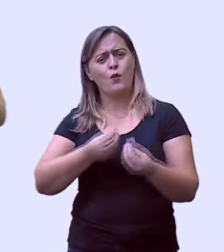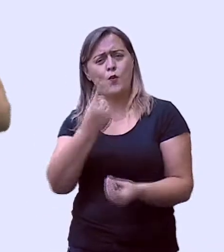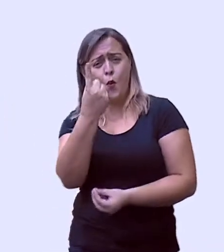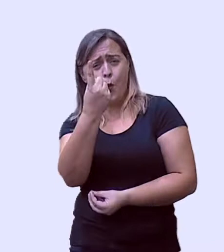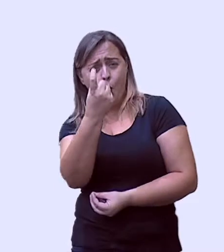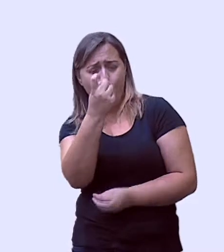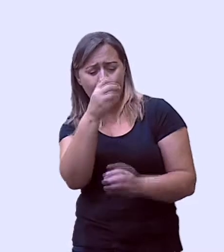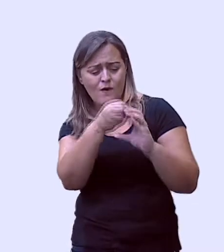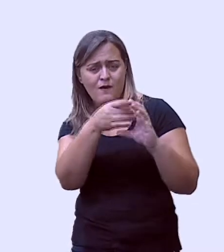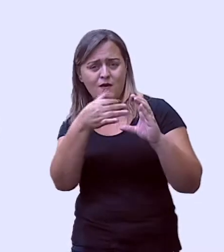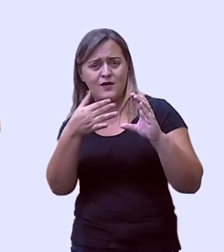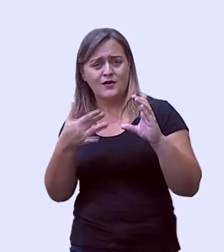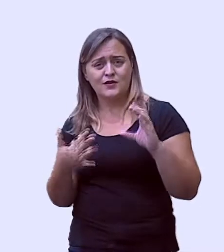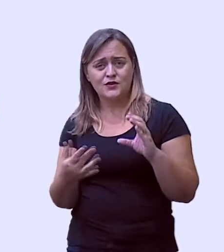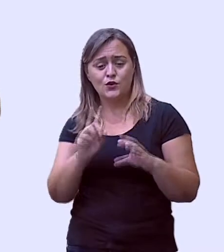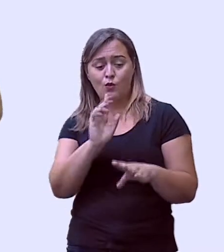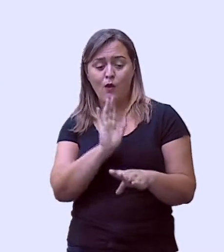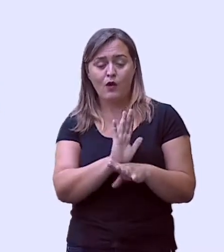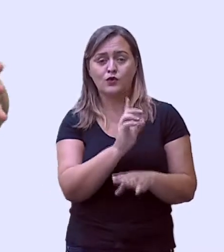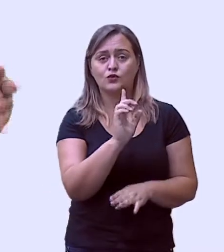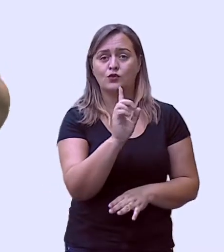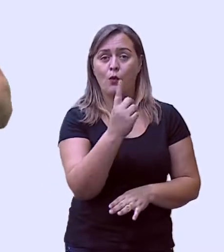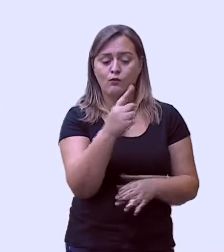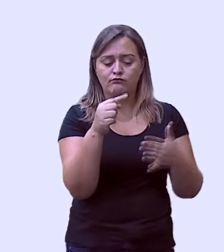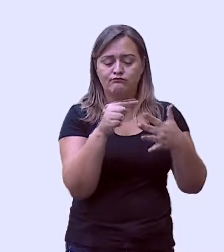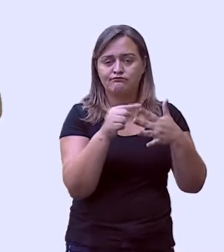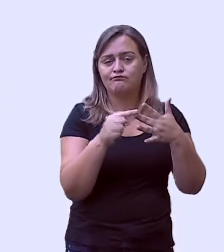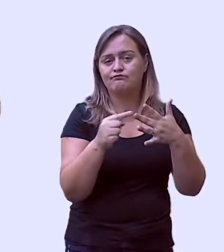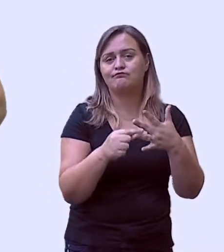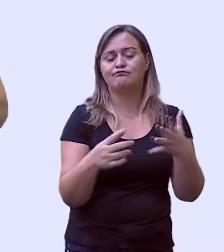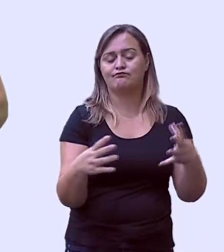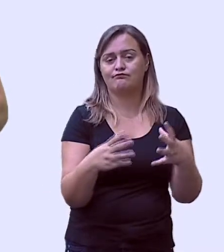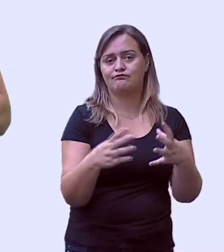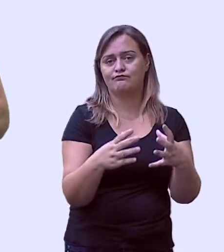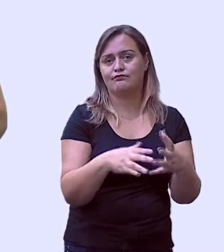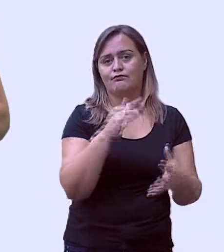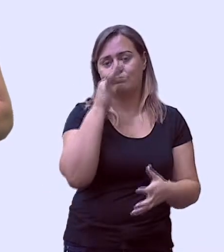deixar de beneficiar uma espécie? Olha só.